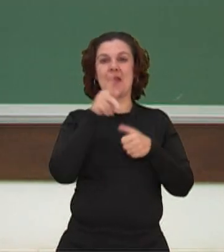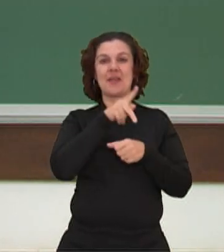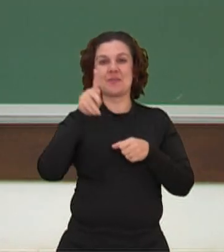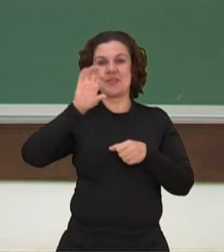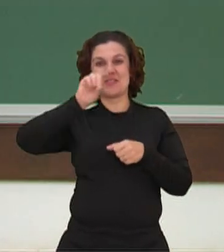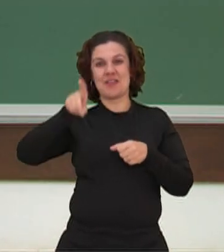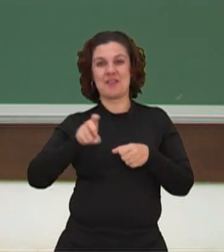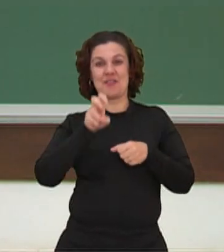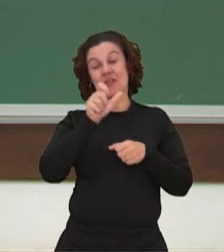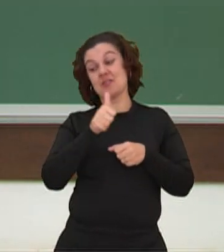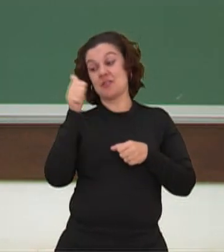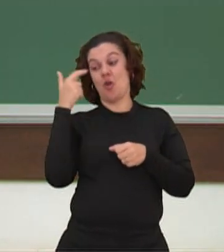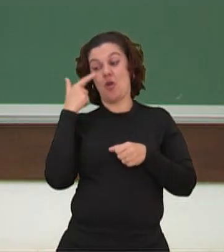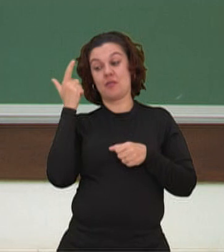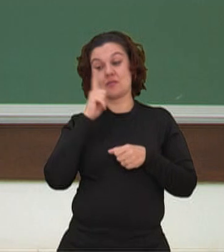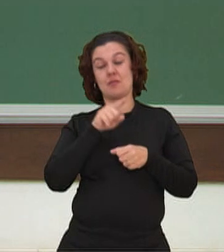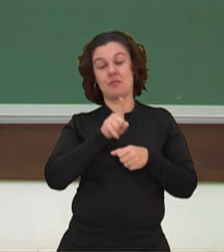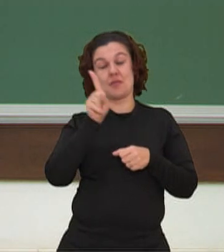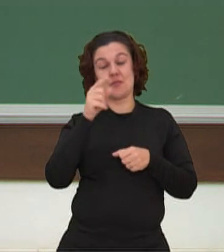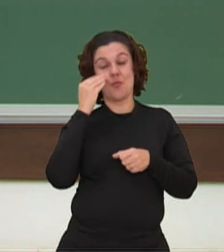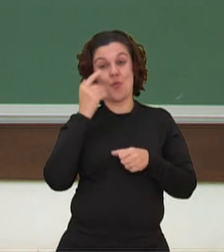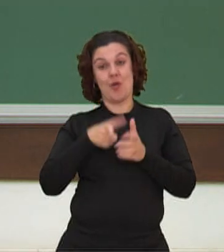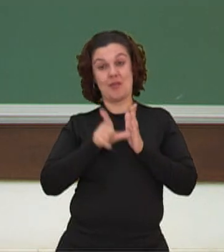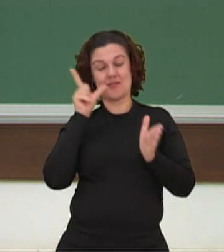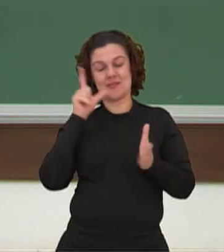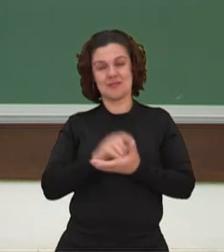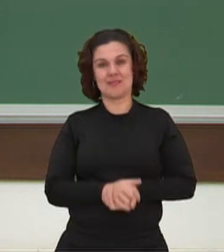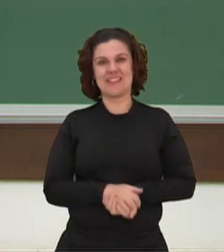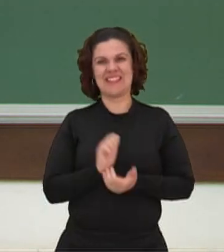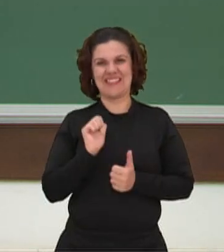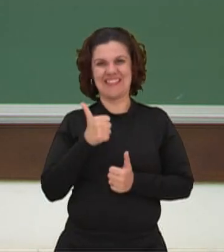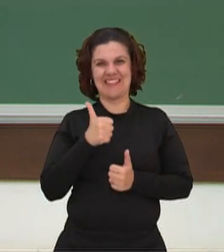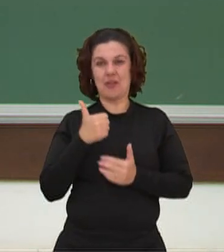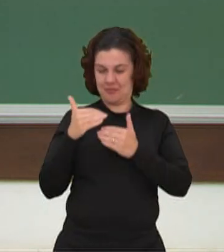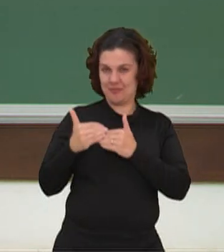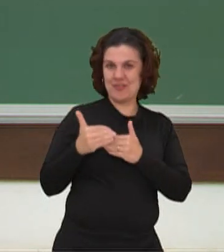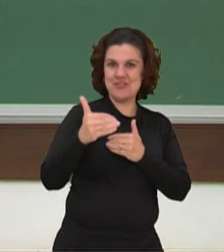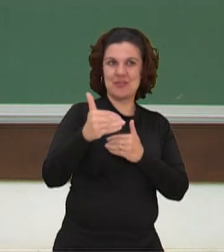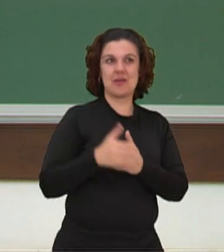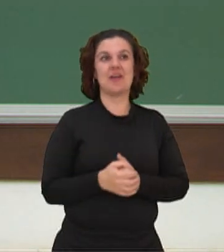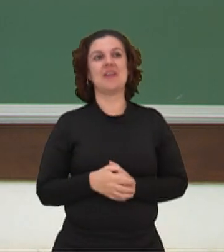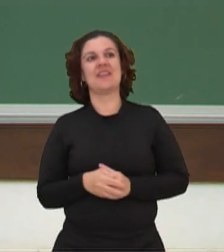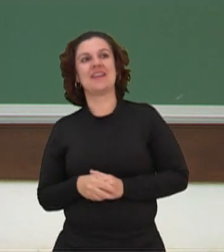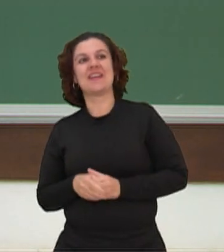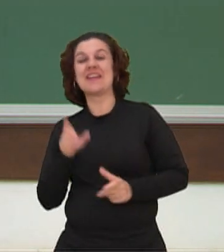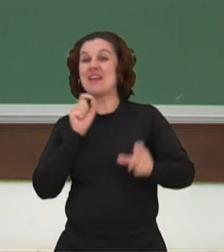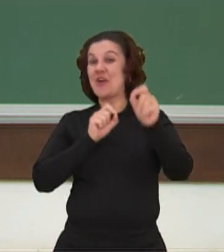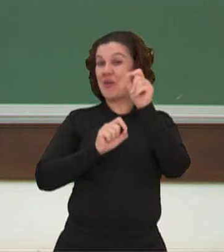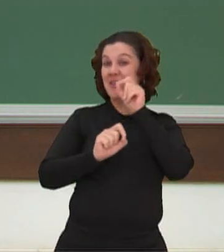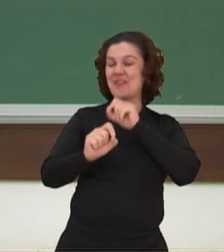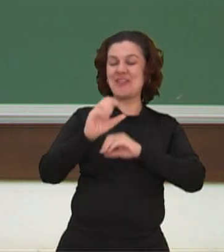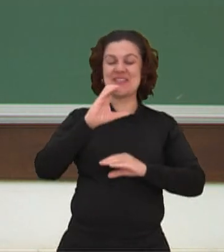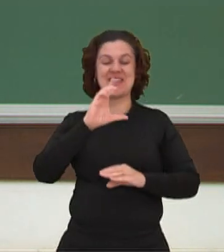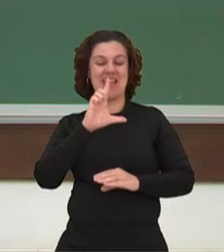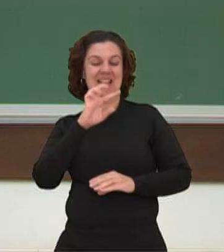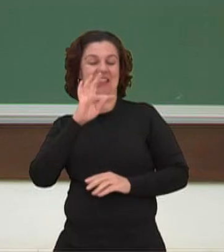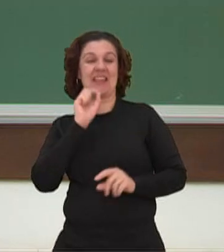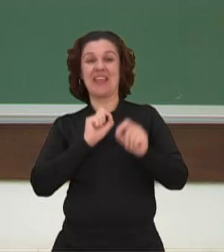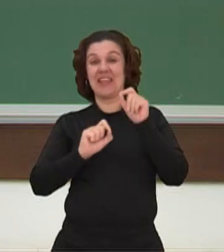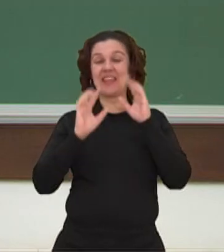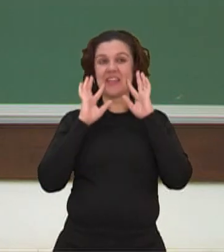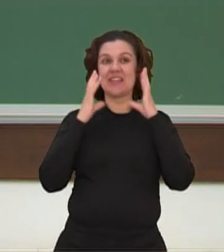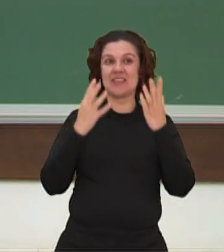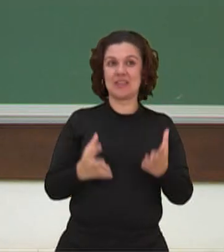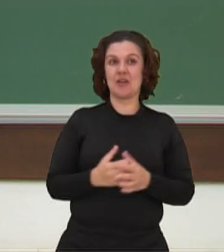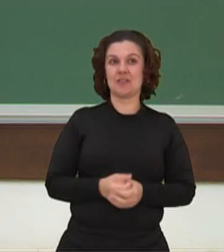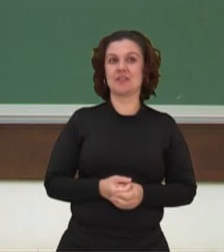meio ponto a mais lá, fala que você tinha percebido antes. Legal? Podemos continuar? O que foi CLT então? Vamos ver se você